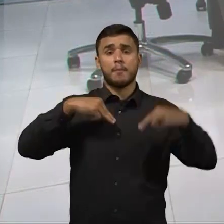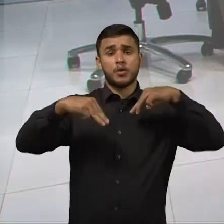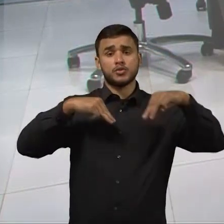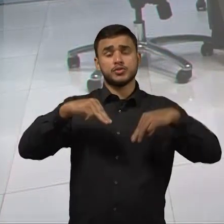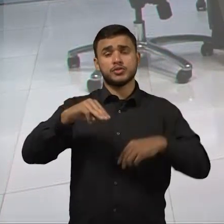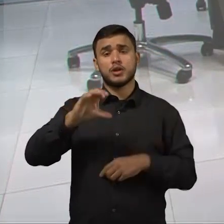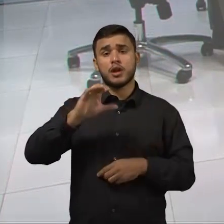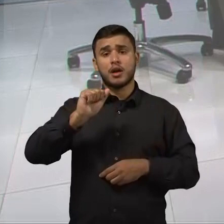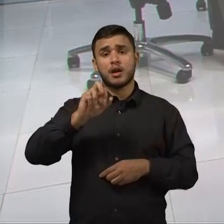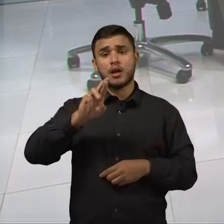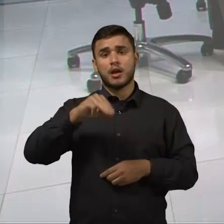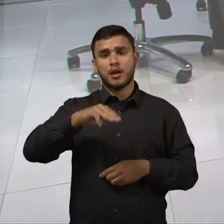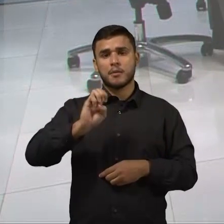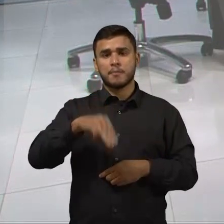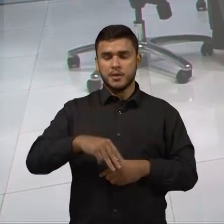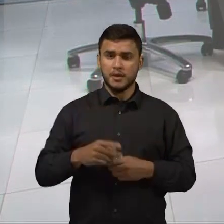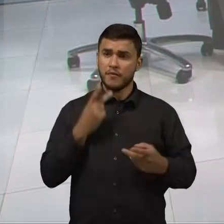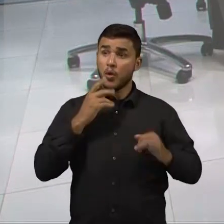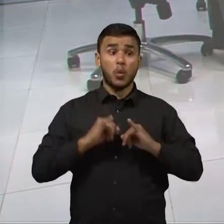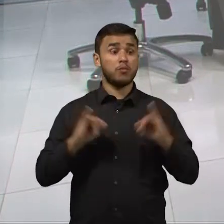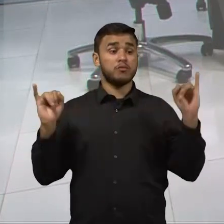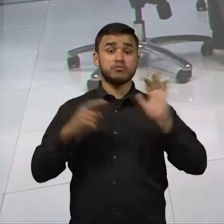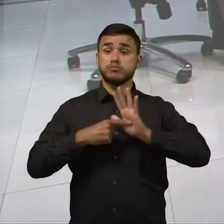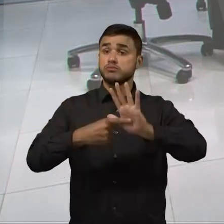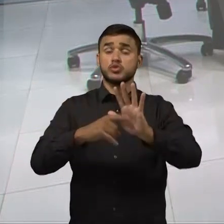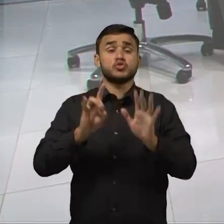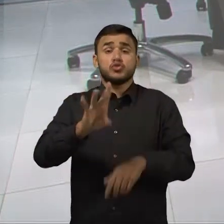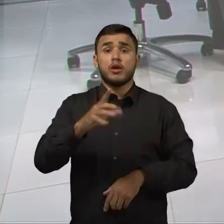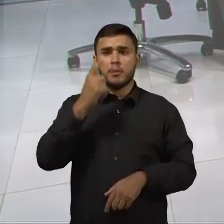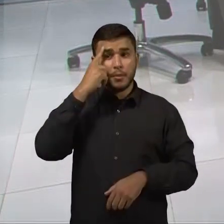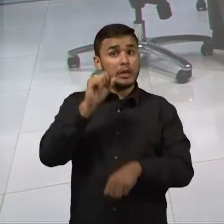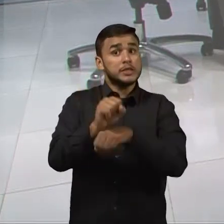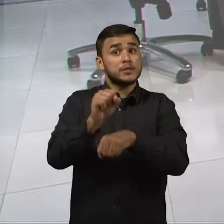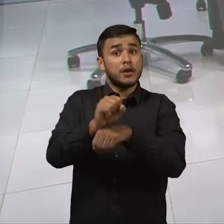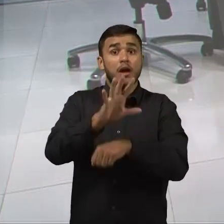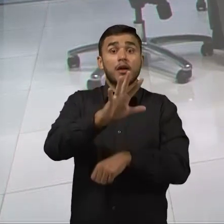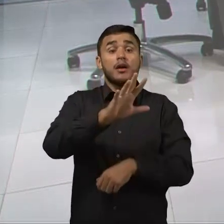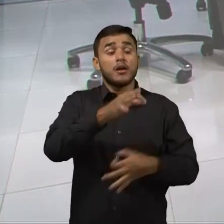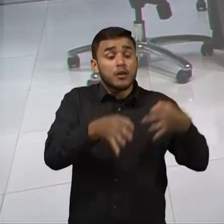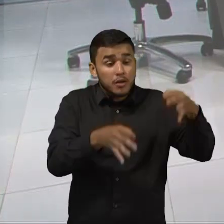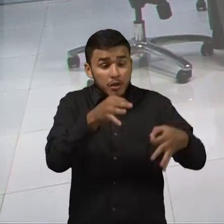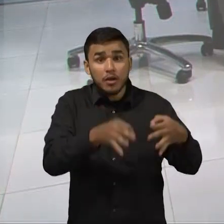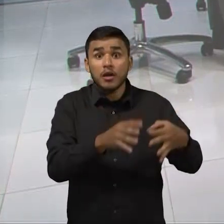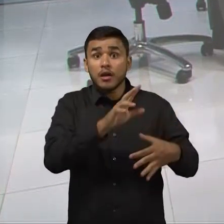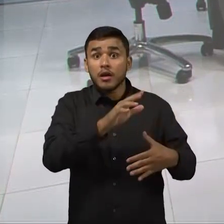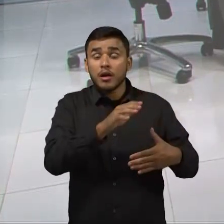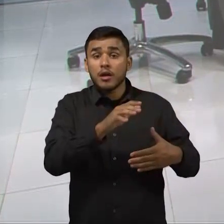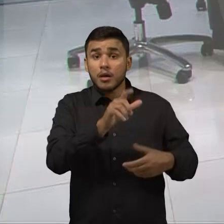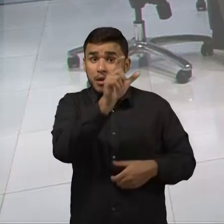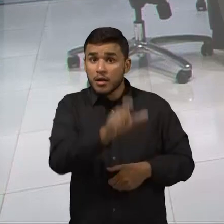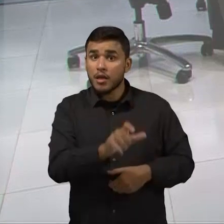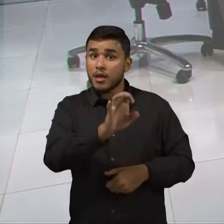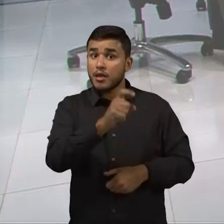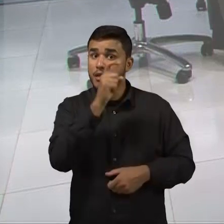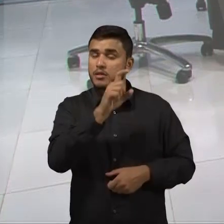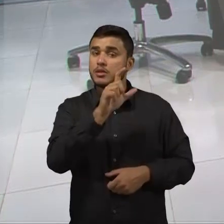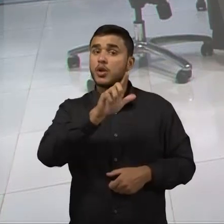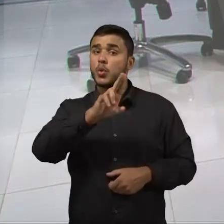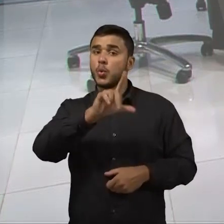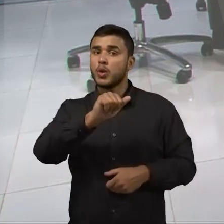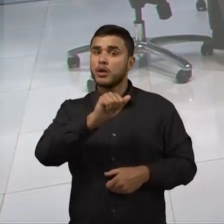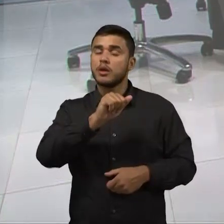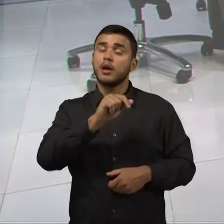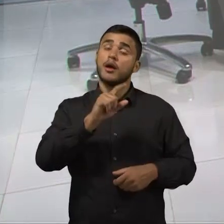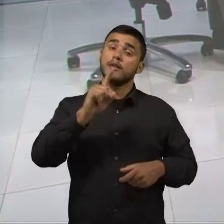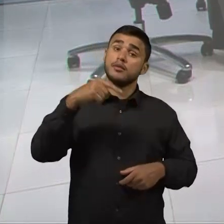da imprensa que não quer, quer esperar primeiro um julgamento de uma determinada pessoa, que é o ex-presidente Lula,